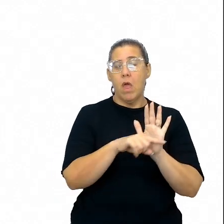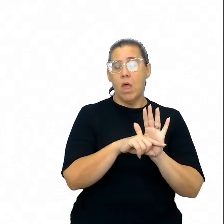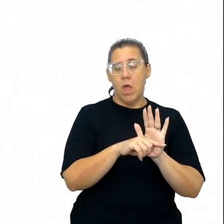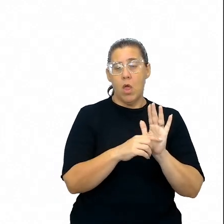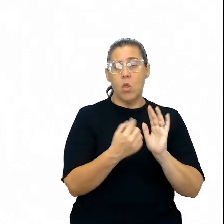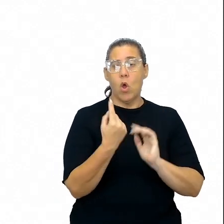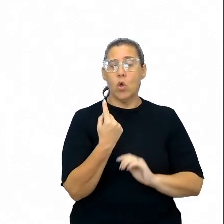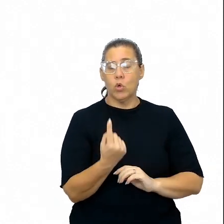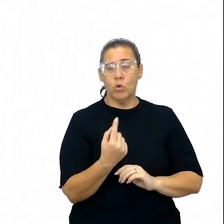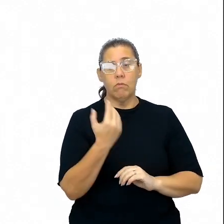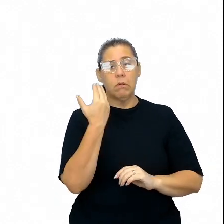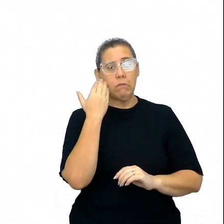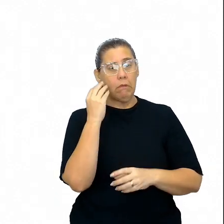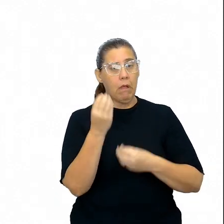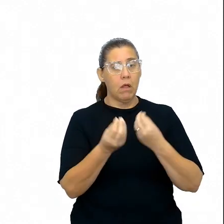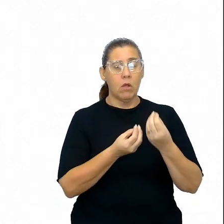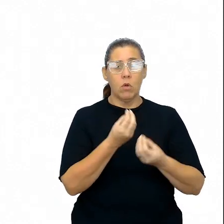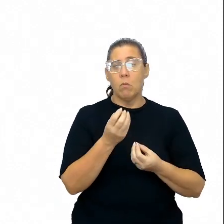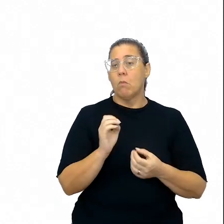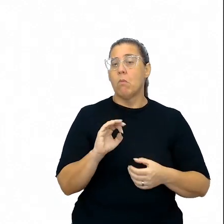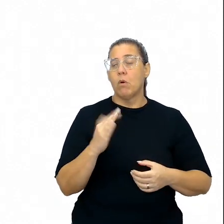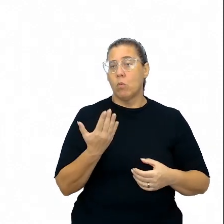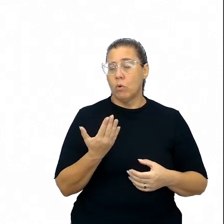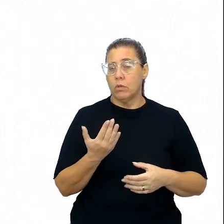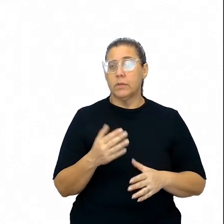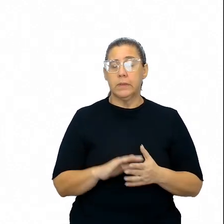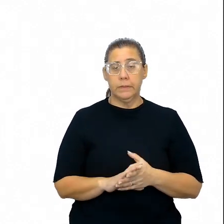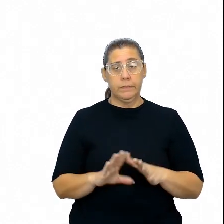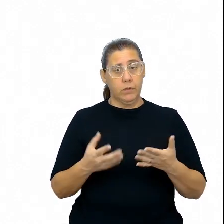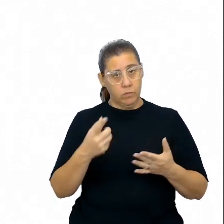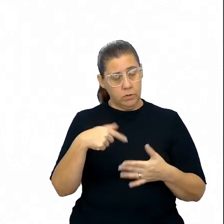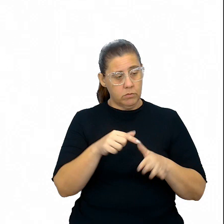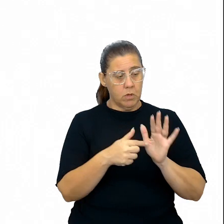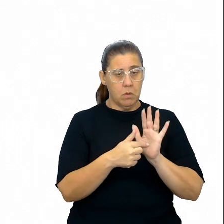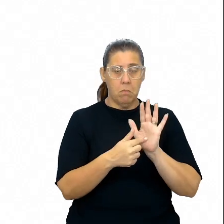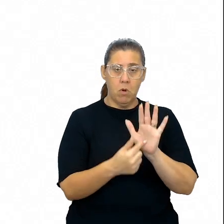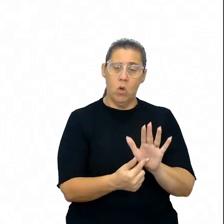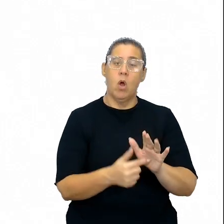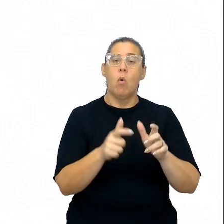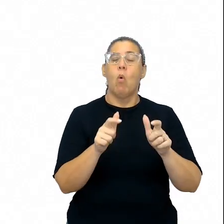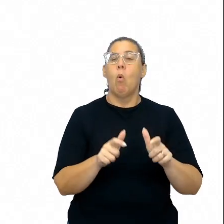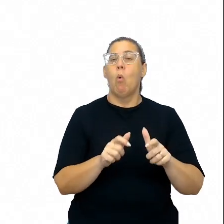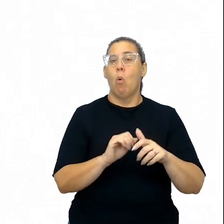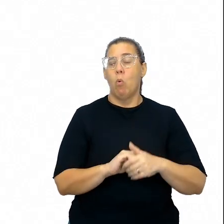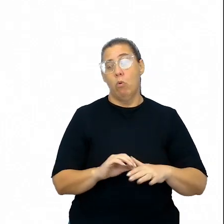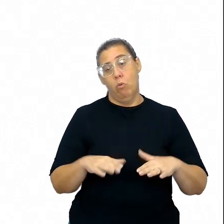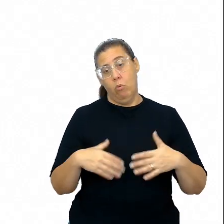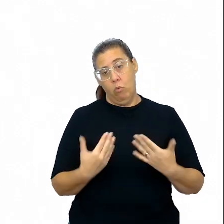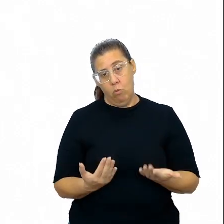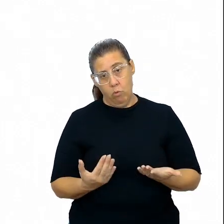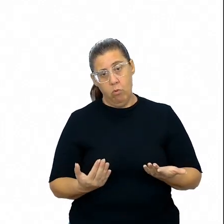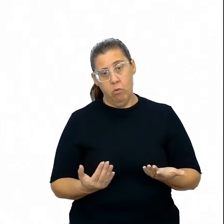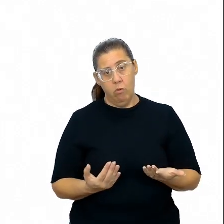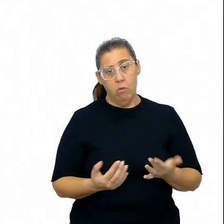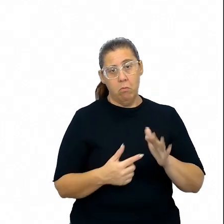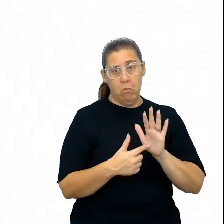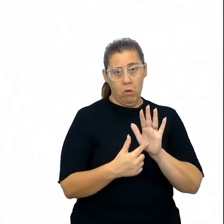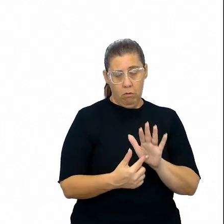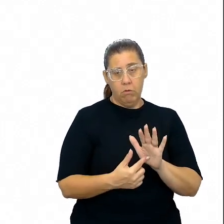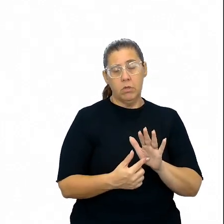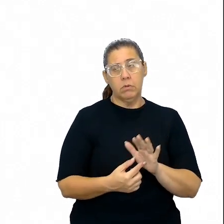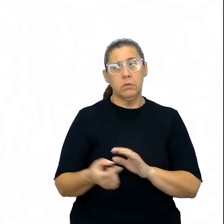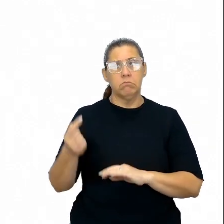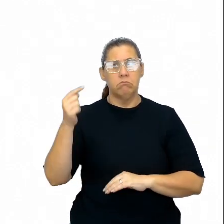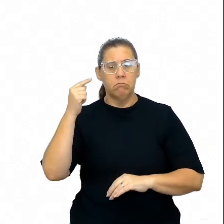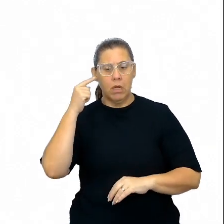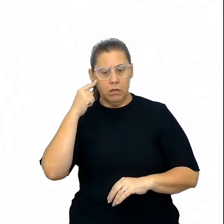gente vai tentar entender como funciona. Então, na verdade, vocês vão mostrar aonde está. Então, é uma fonte para nós, eu trouxe mais para a gente